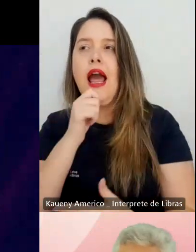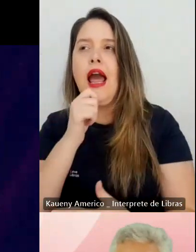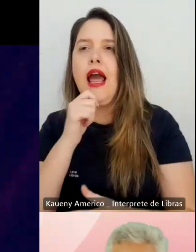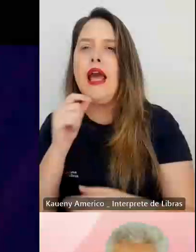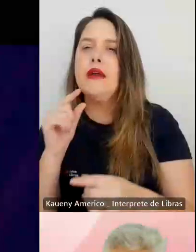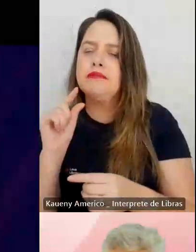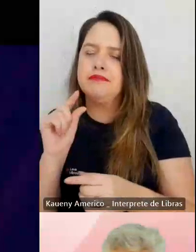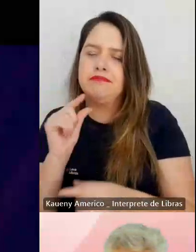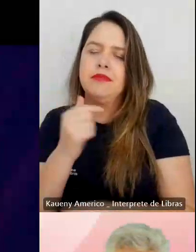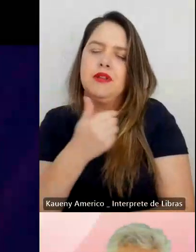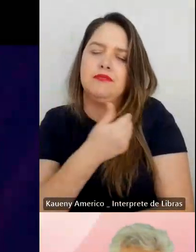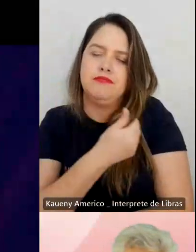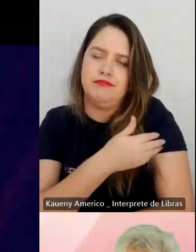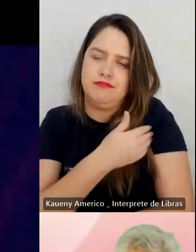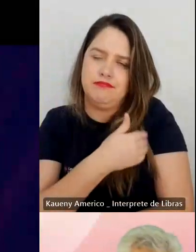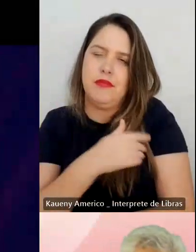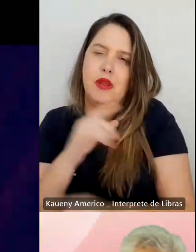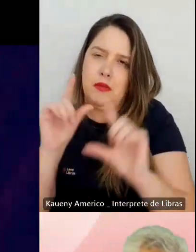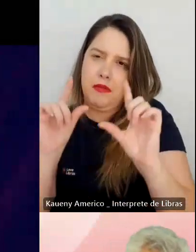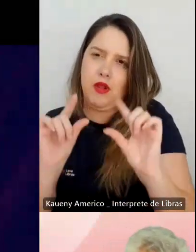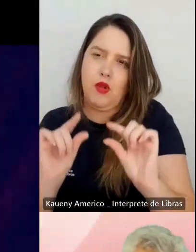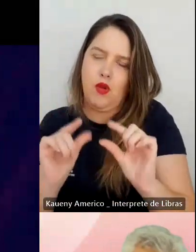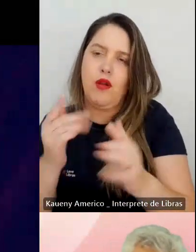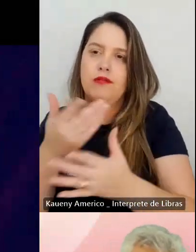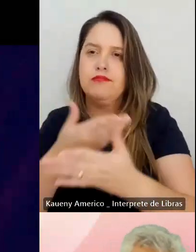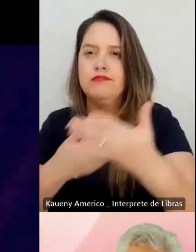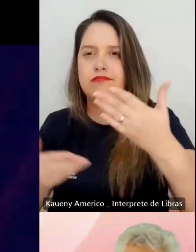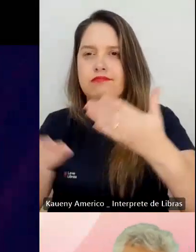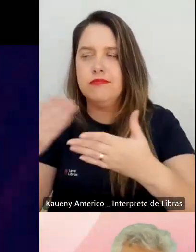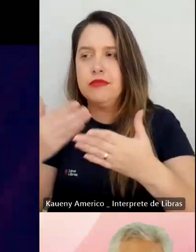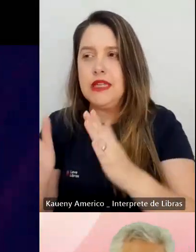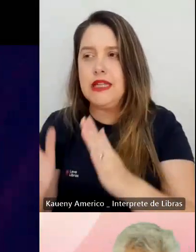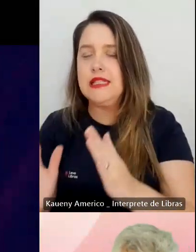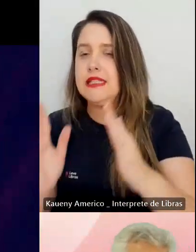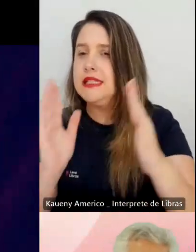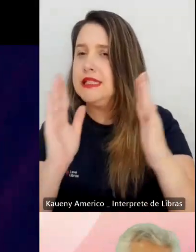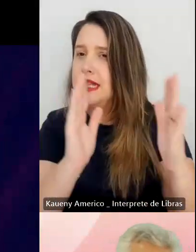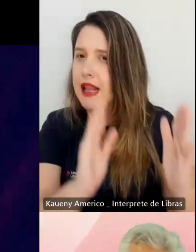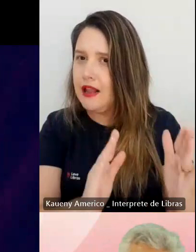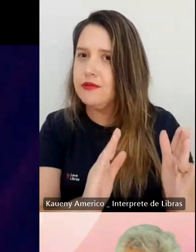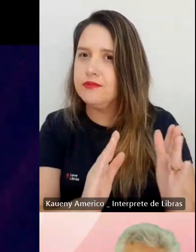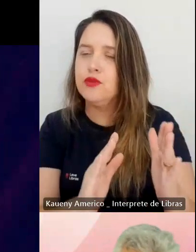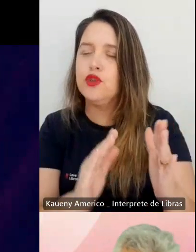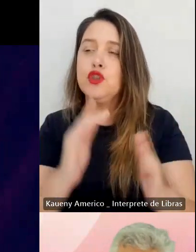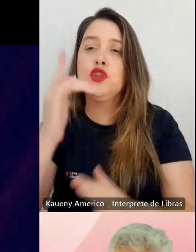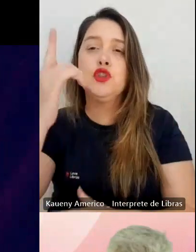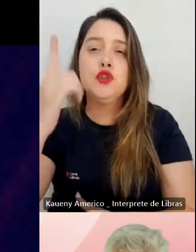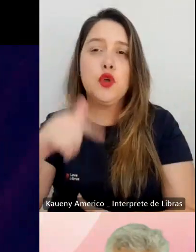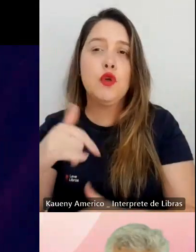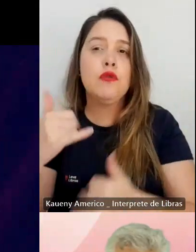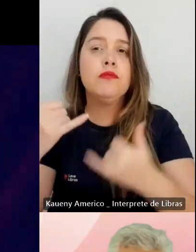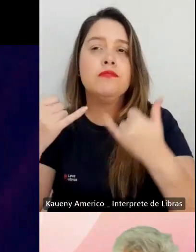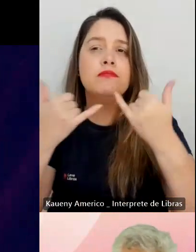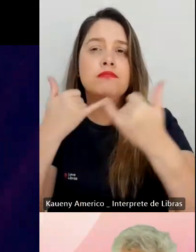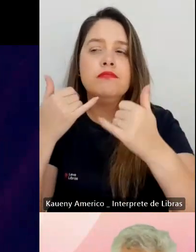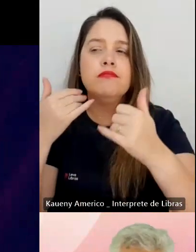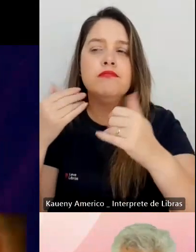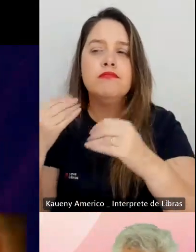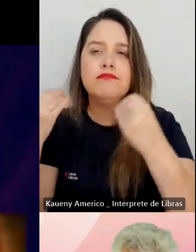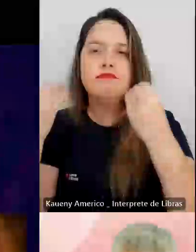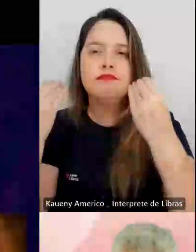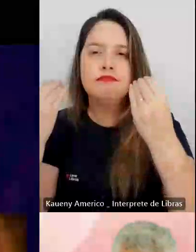cada vez menor em relação a esse lado psíquico, mas, de novo, a informação vai trazendo a queda